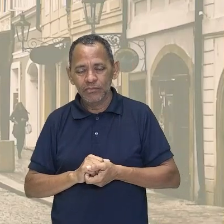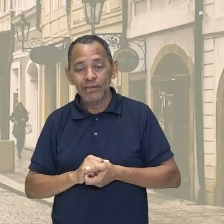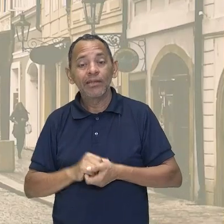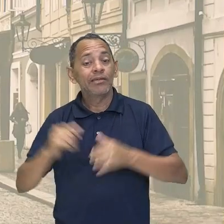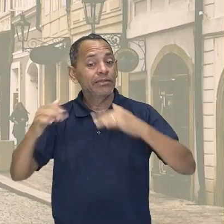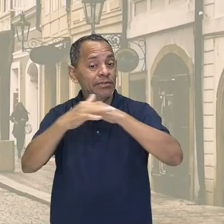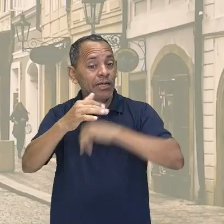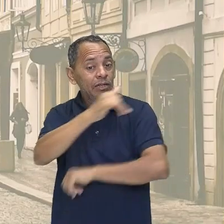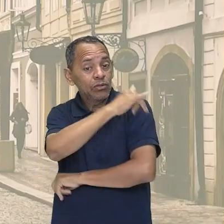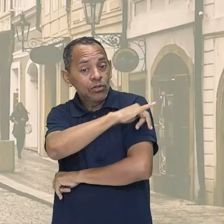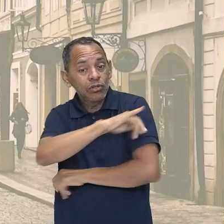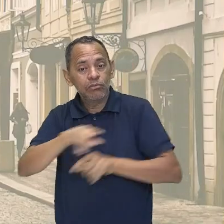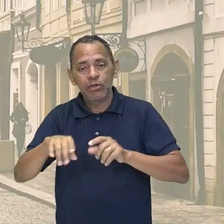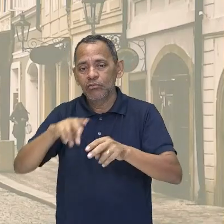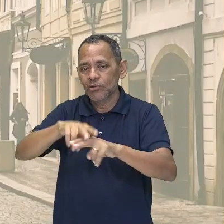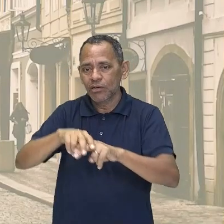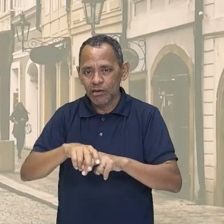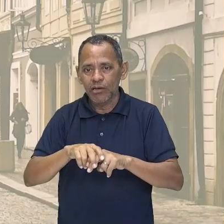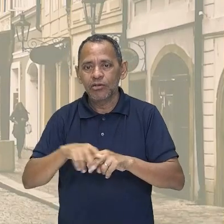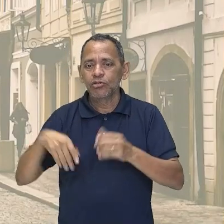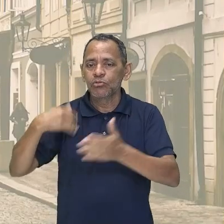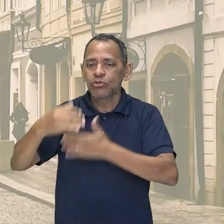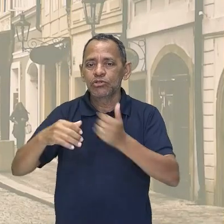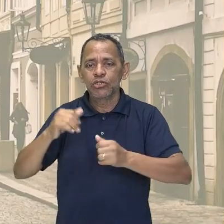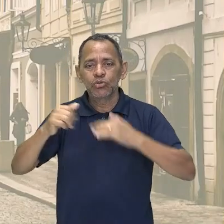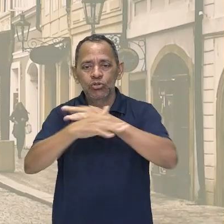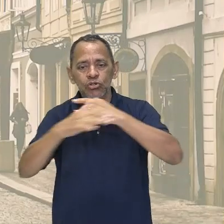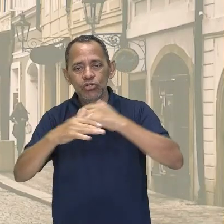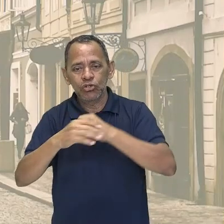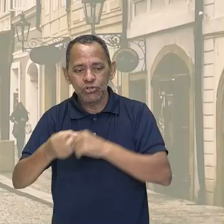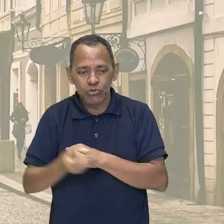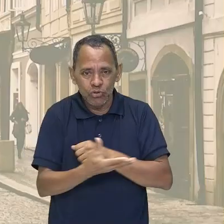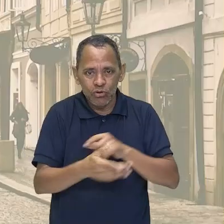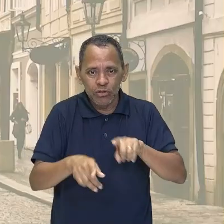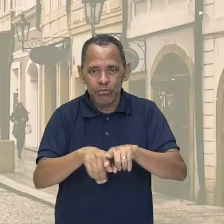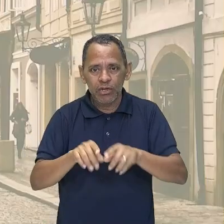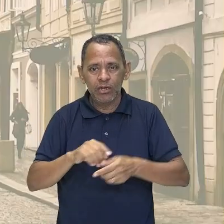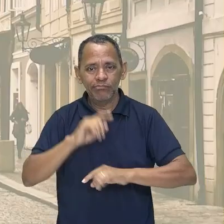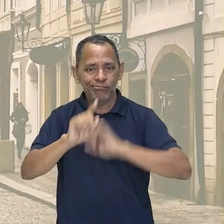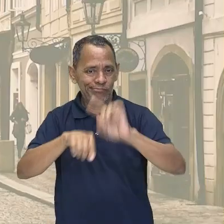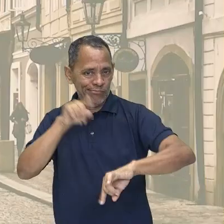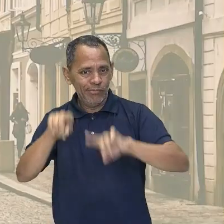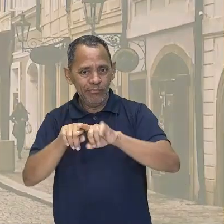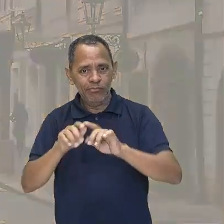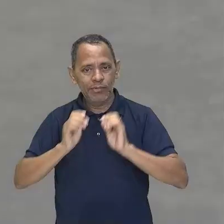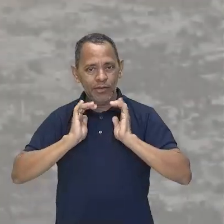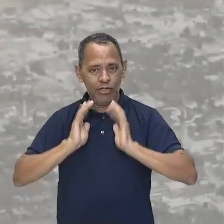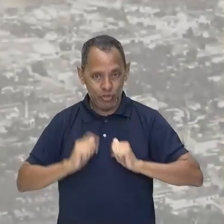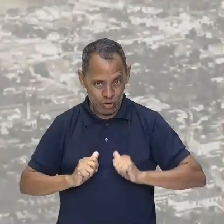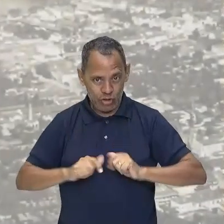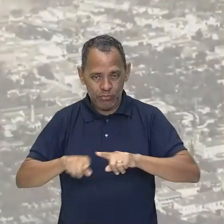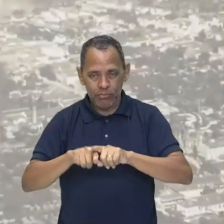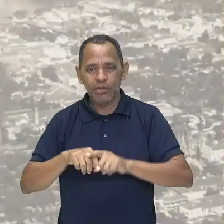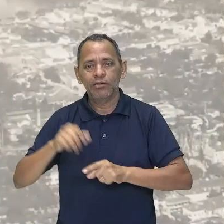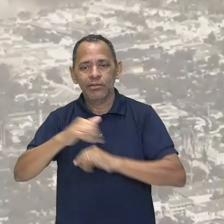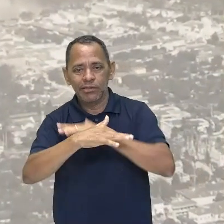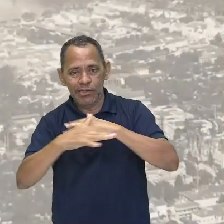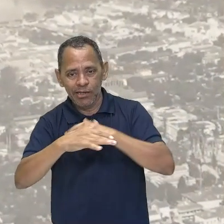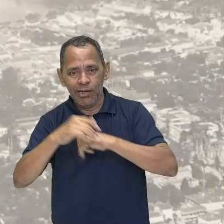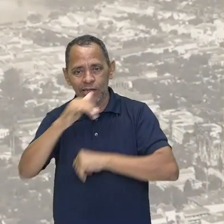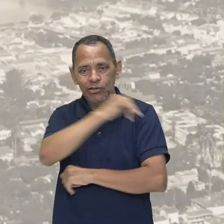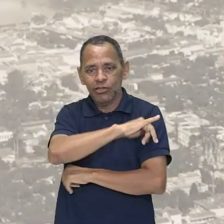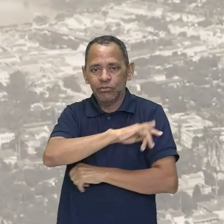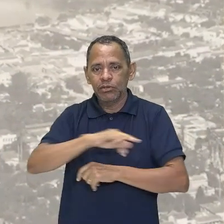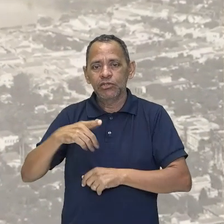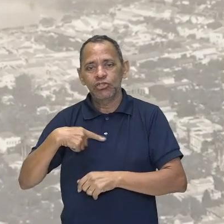por conta do processo de urbanização, modernização e higienização da cidade do Rio de Janeiro. Havia aquela ideia